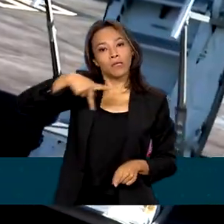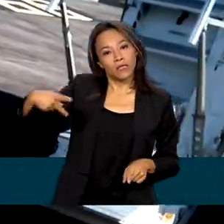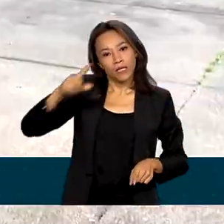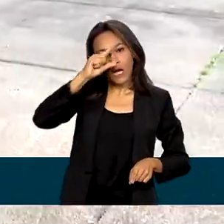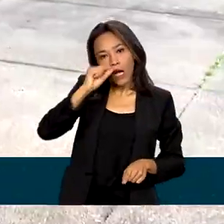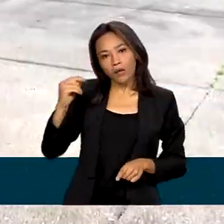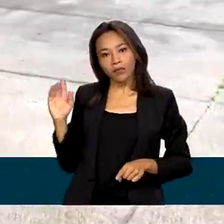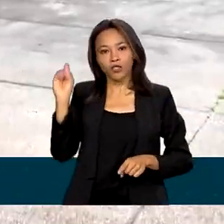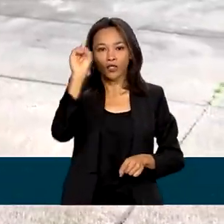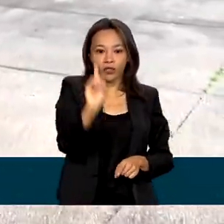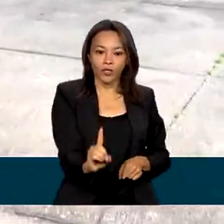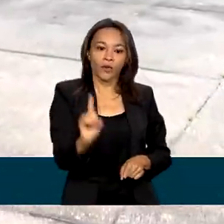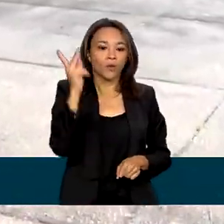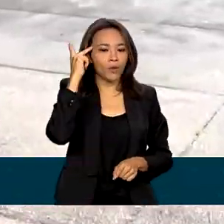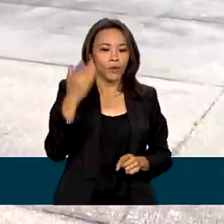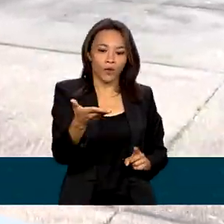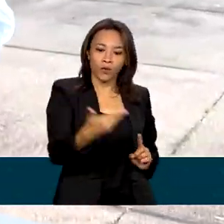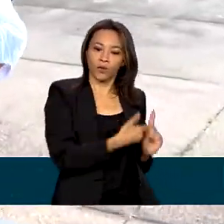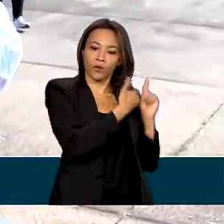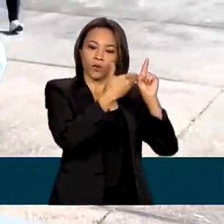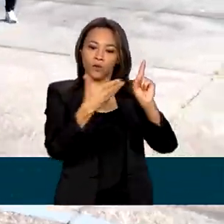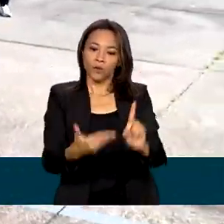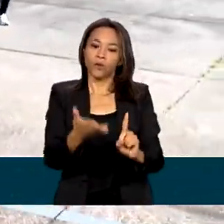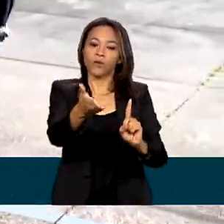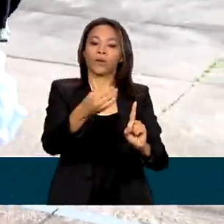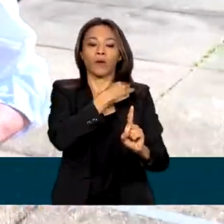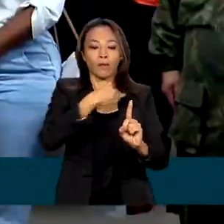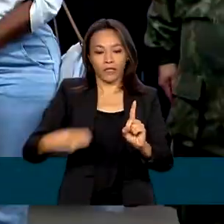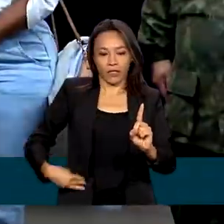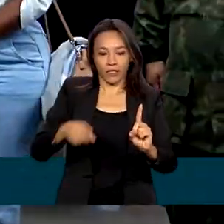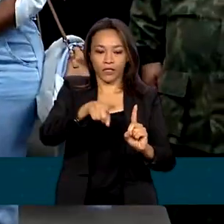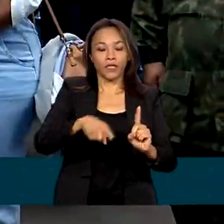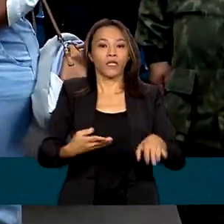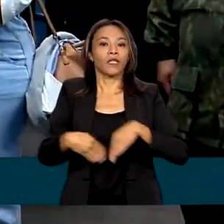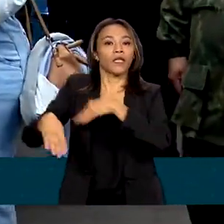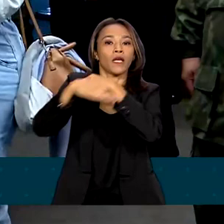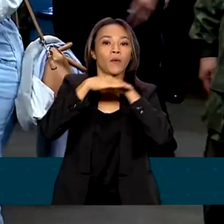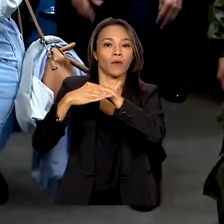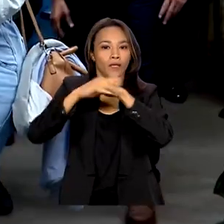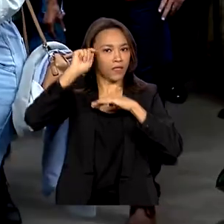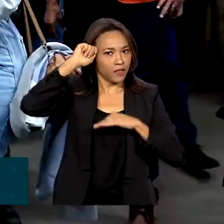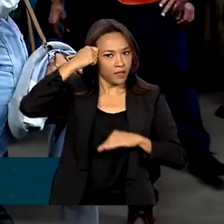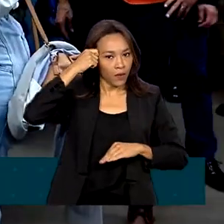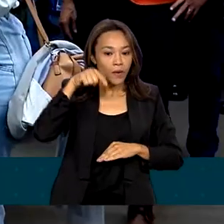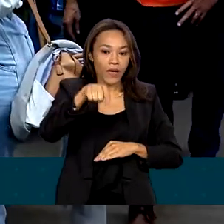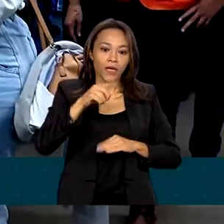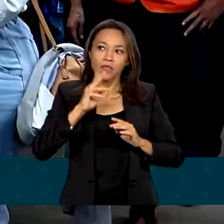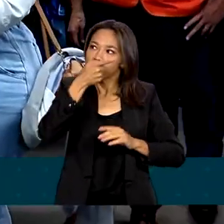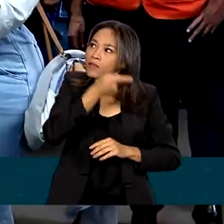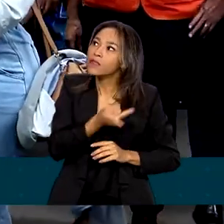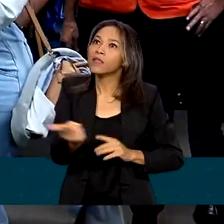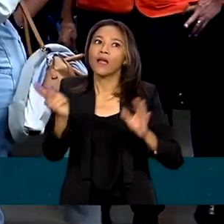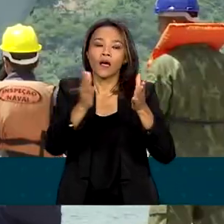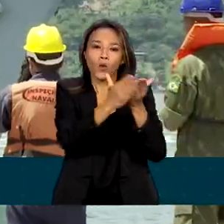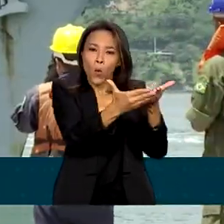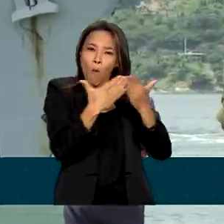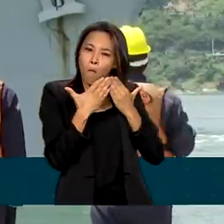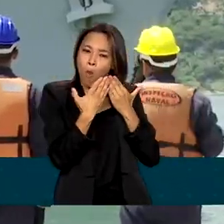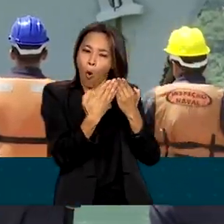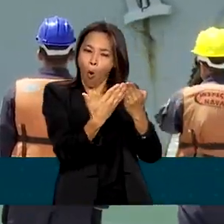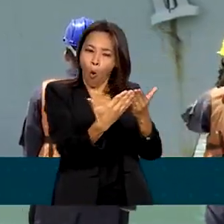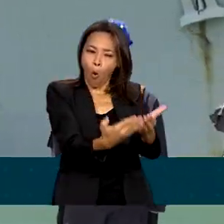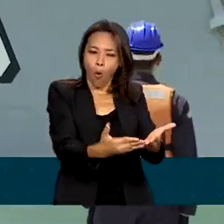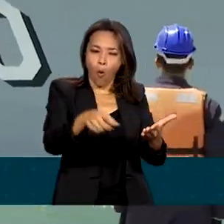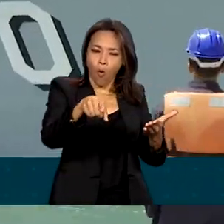paulista junto da ministra da Igualdade racial Niely Franco eles visitaram o Atlântico o maior navio da Marinha Brasileira que